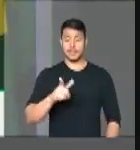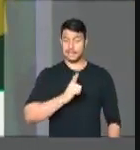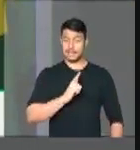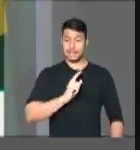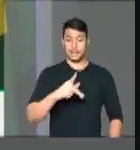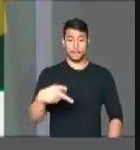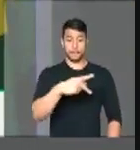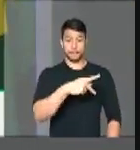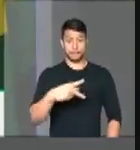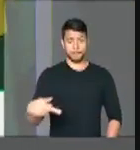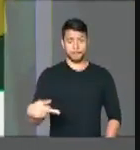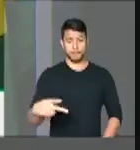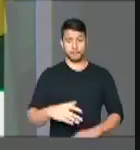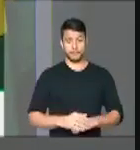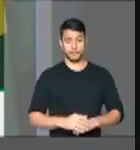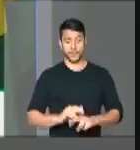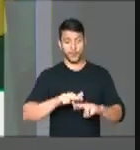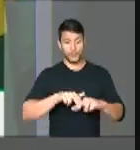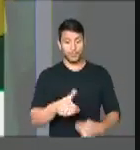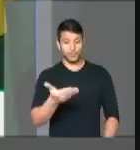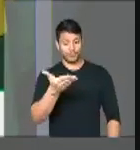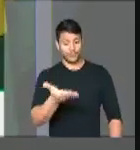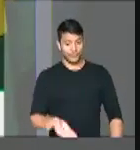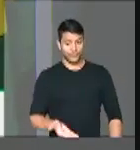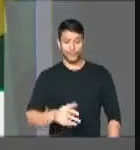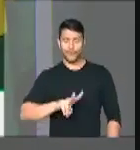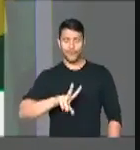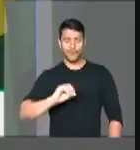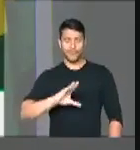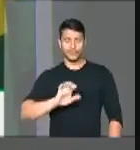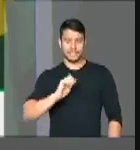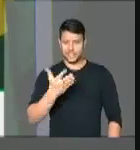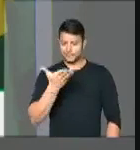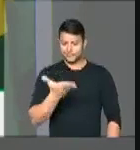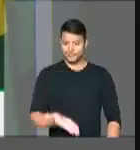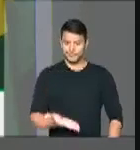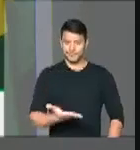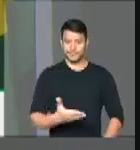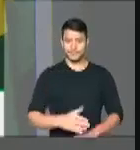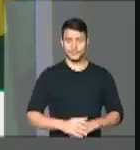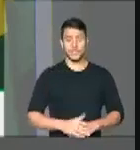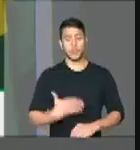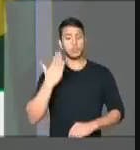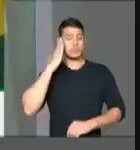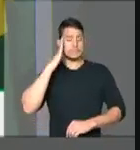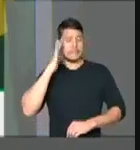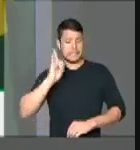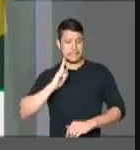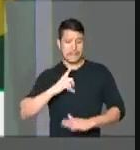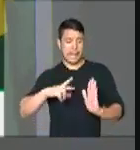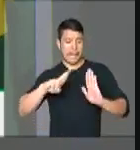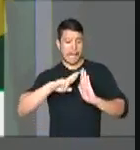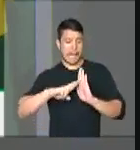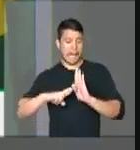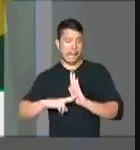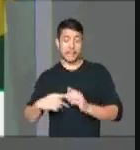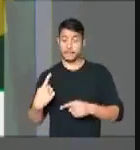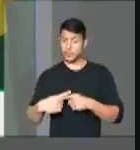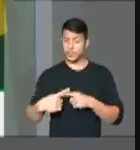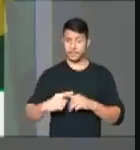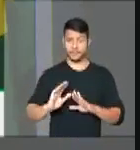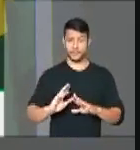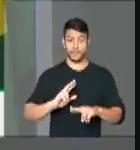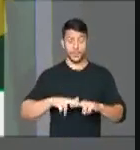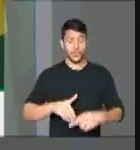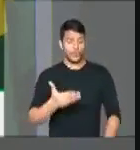por Vossa Excelência ou por você. Eu falo você, desrespeitando um pouco o protocolo, porque eu